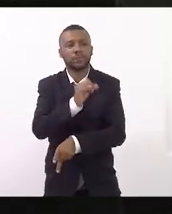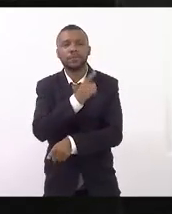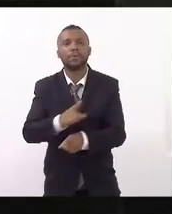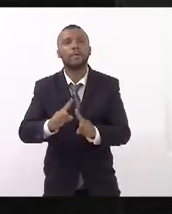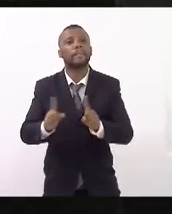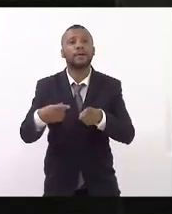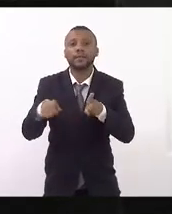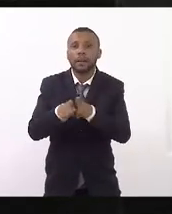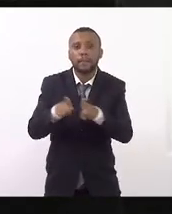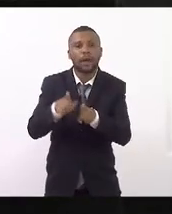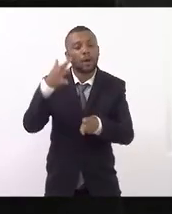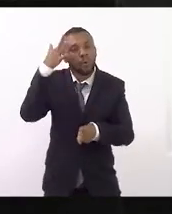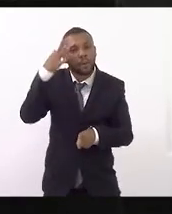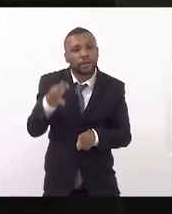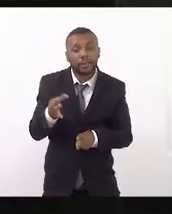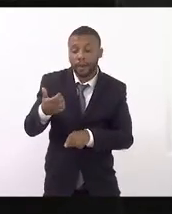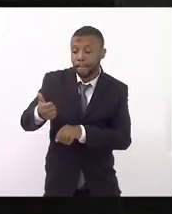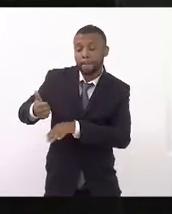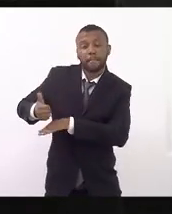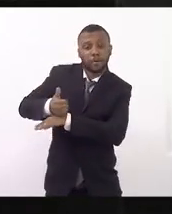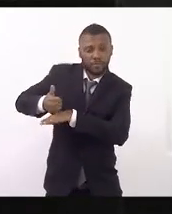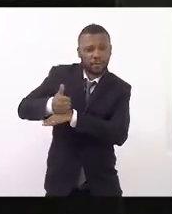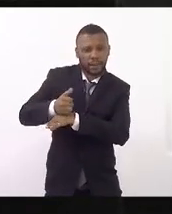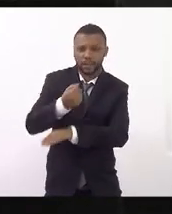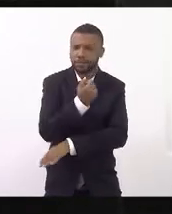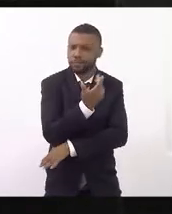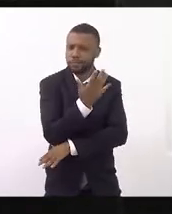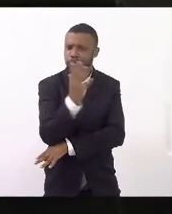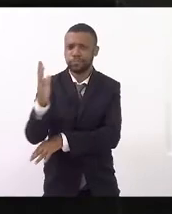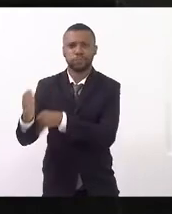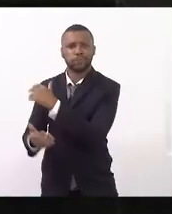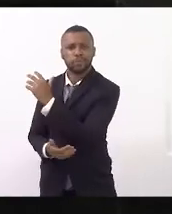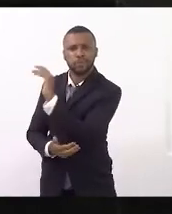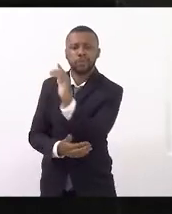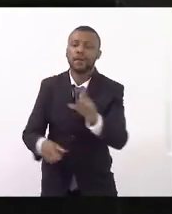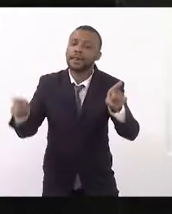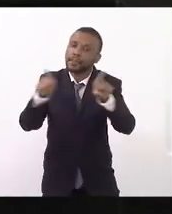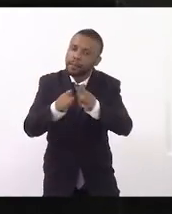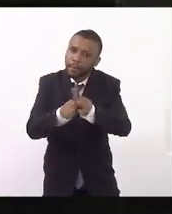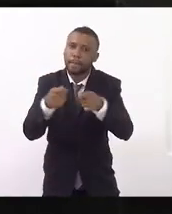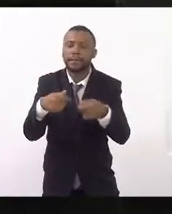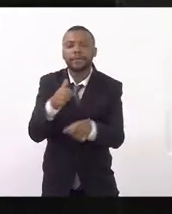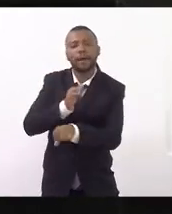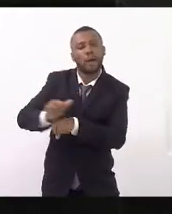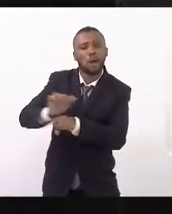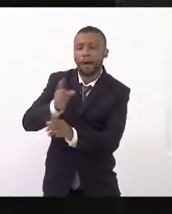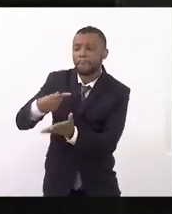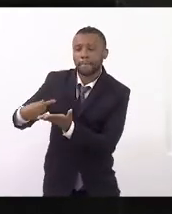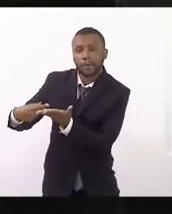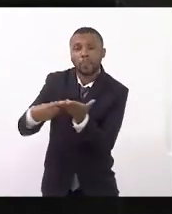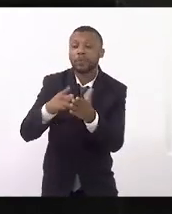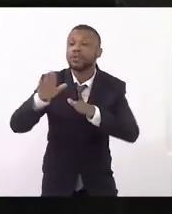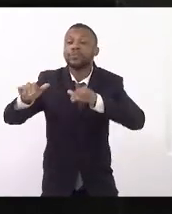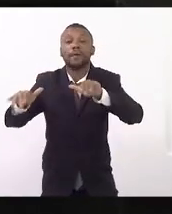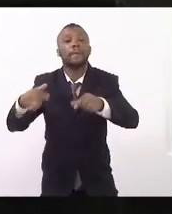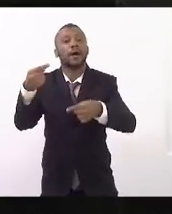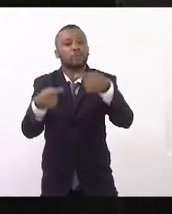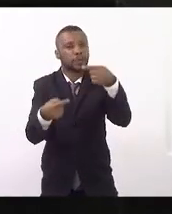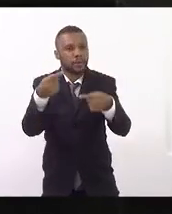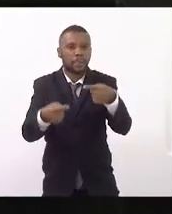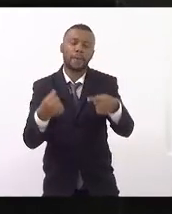que ambientalistas também devem ser articulados para esse debate tão importante.